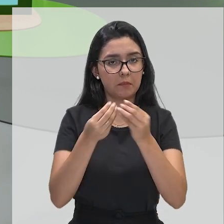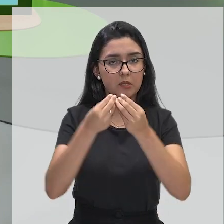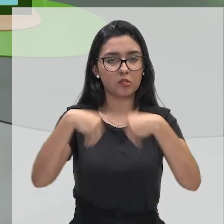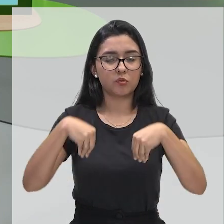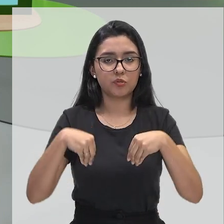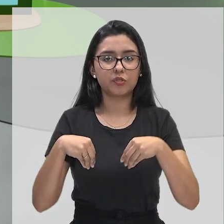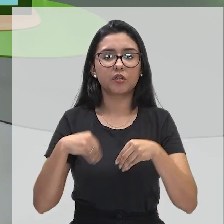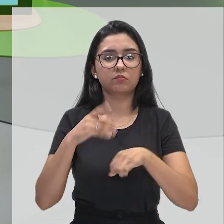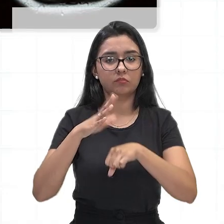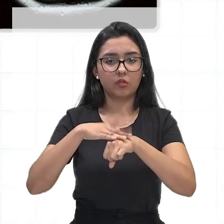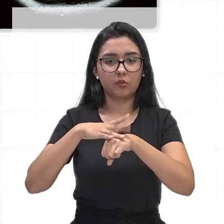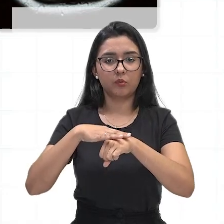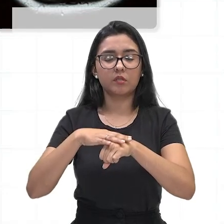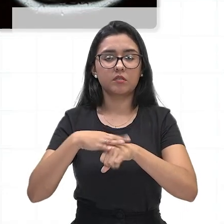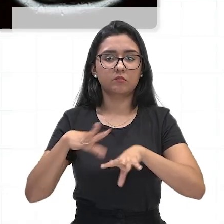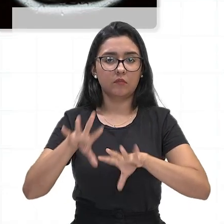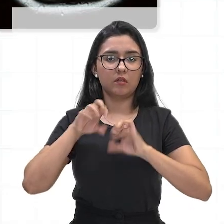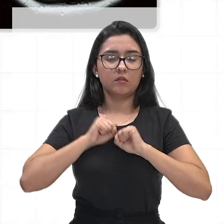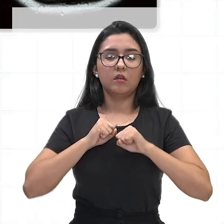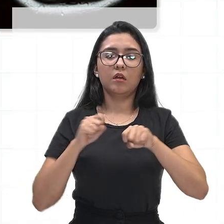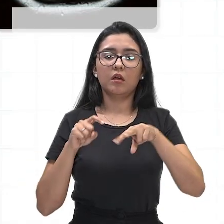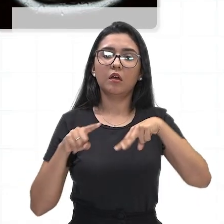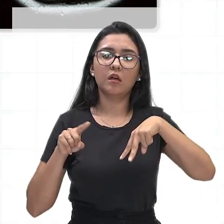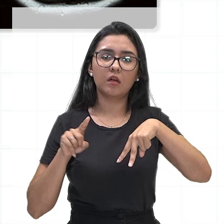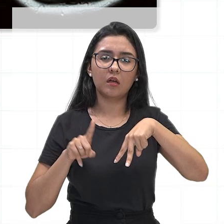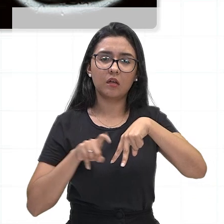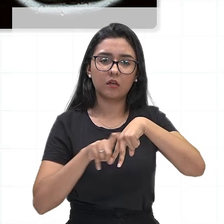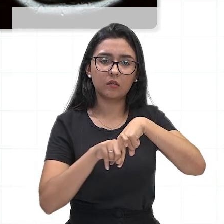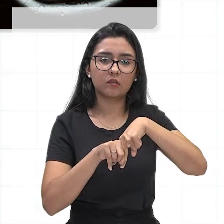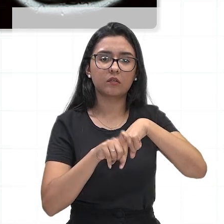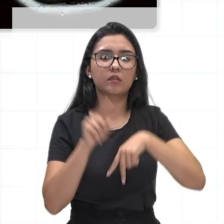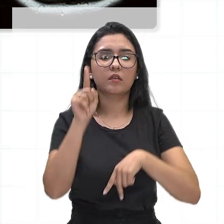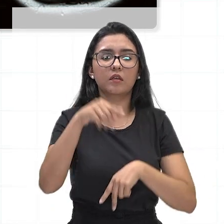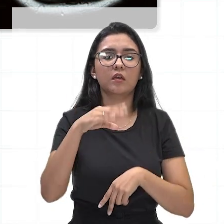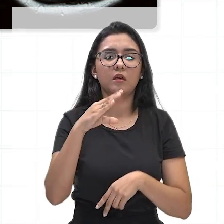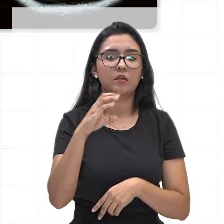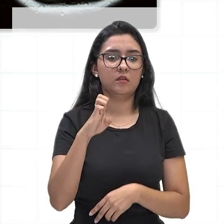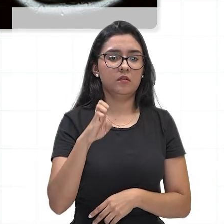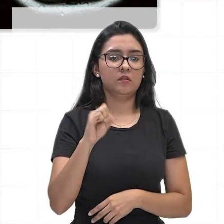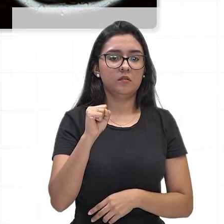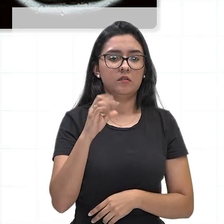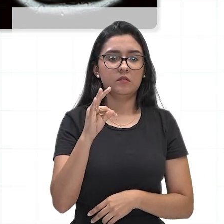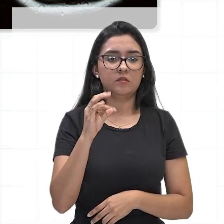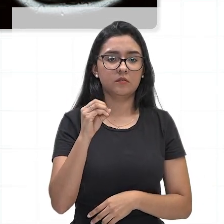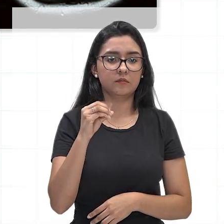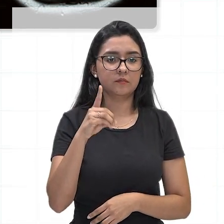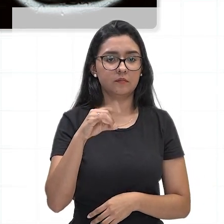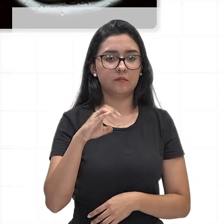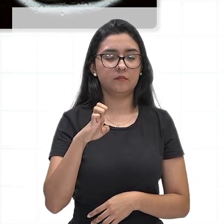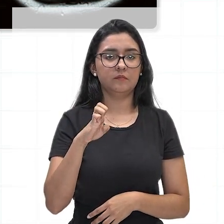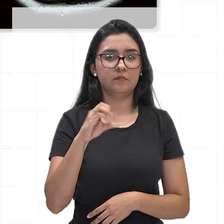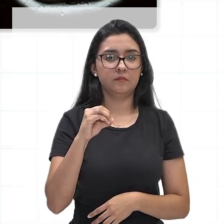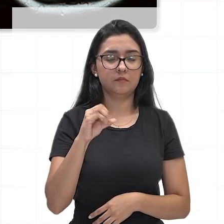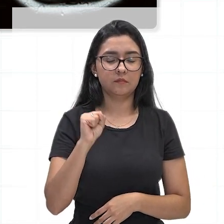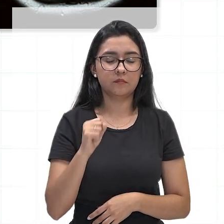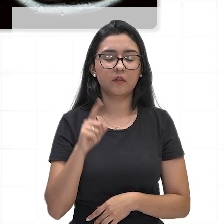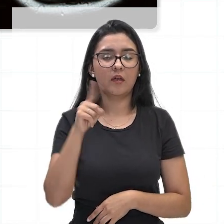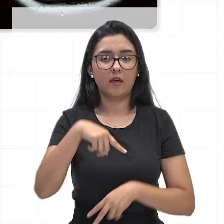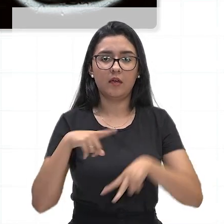causador de doenças, né, são parasitas, que é o grupo dos cestódeos. Os representantes dessa classe